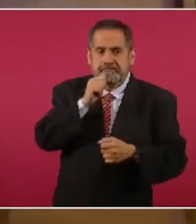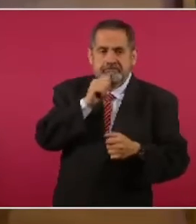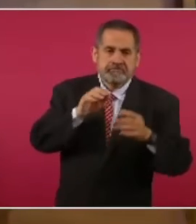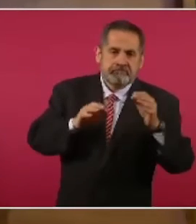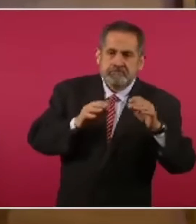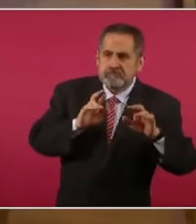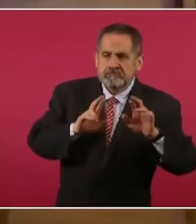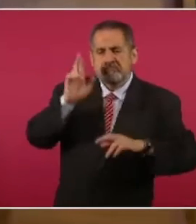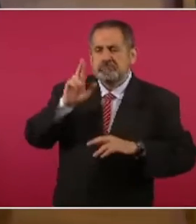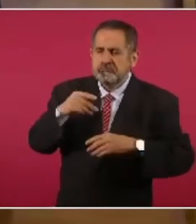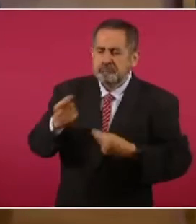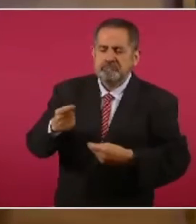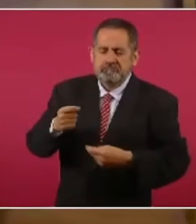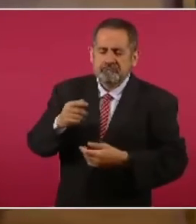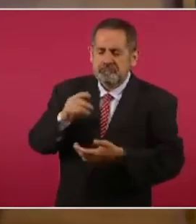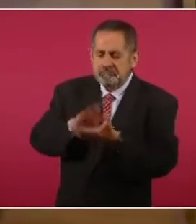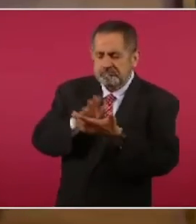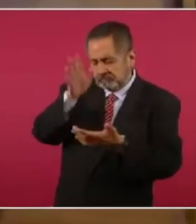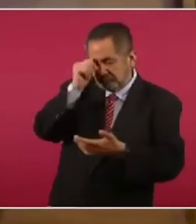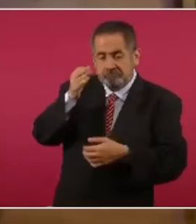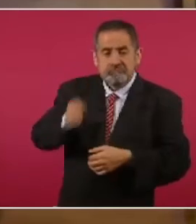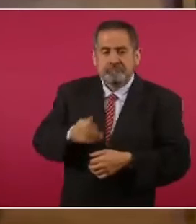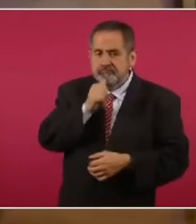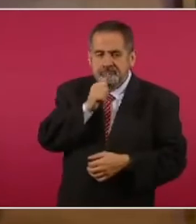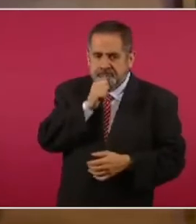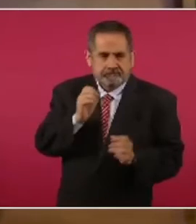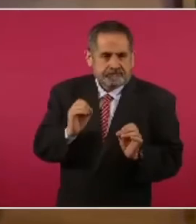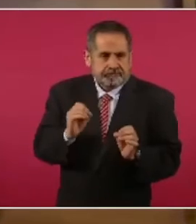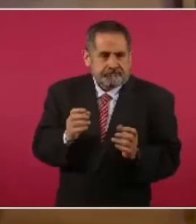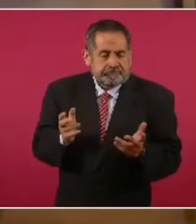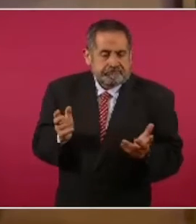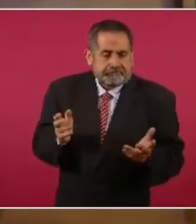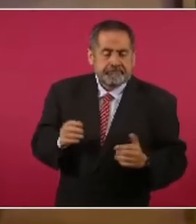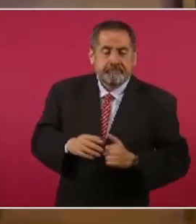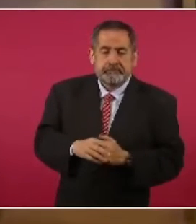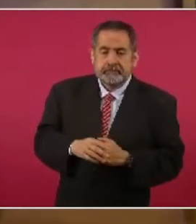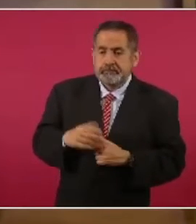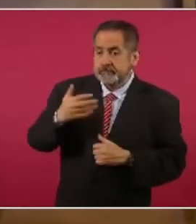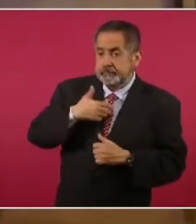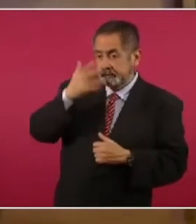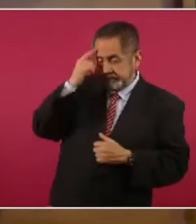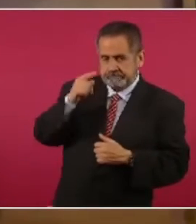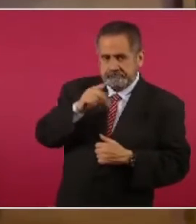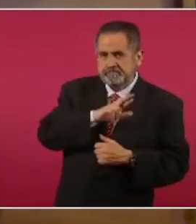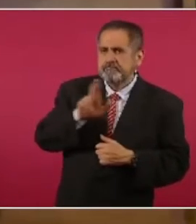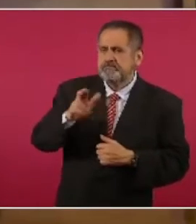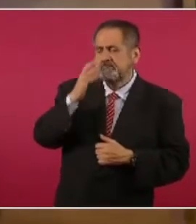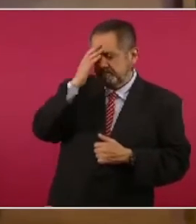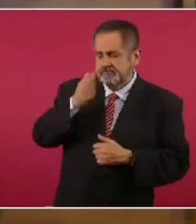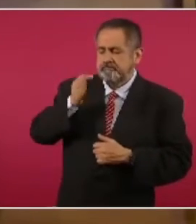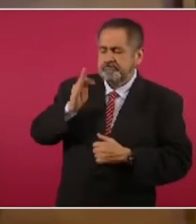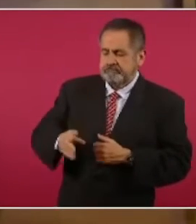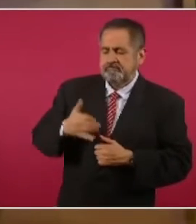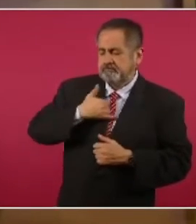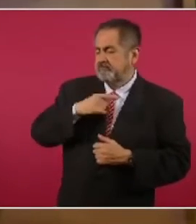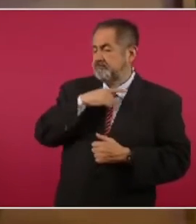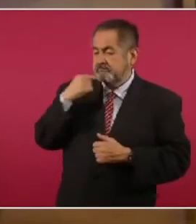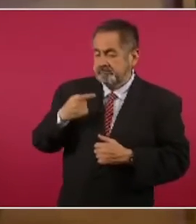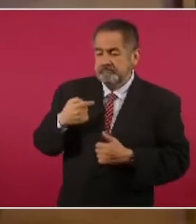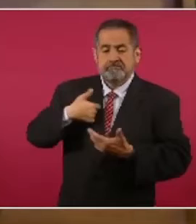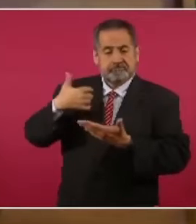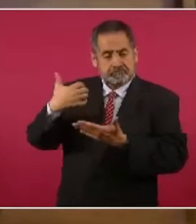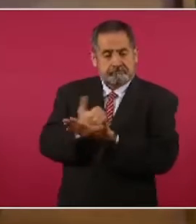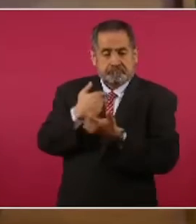manifestado. Não sei se ele vai reconhecer a derrota dele ou não. No sé si va a reconocer su derrota o no, Então eu